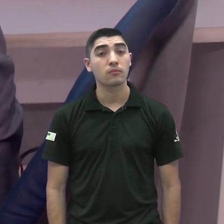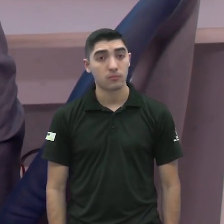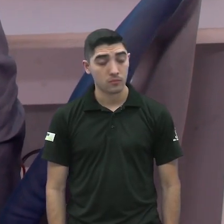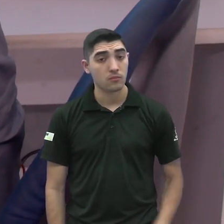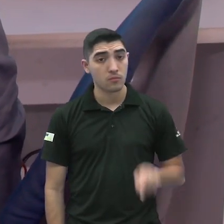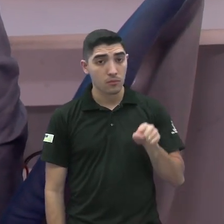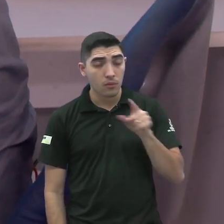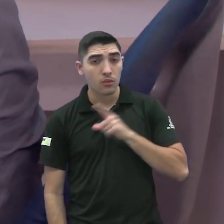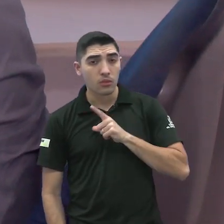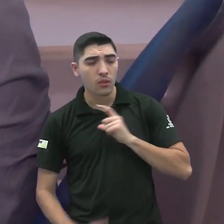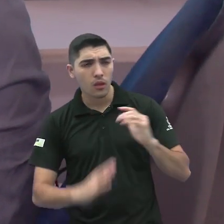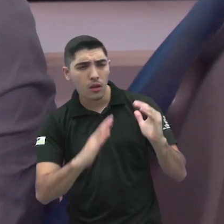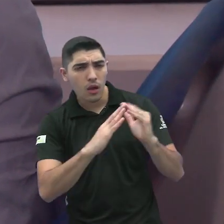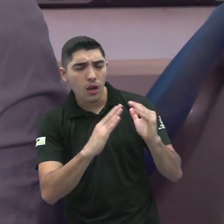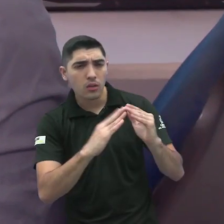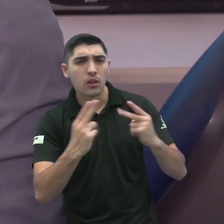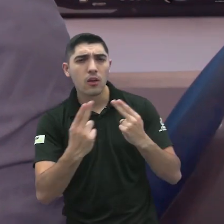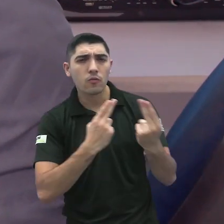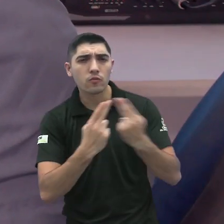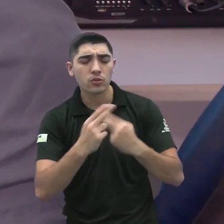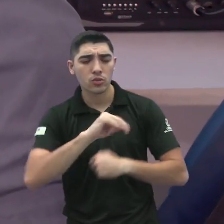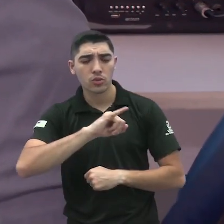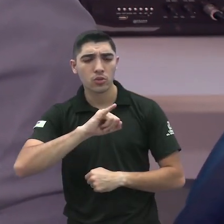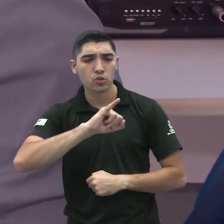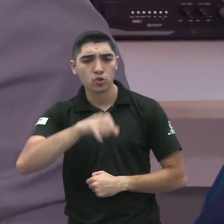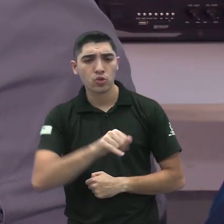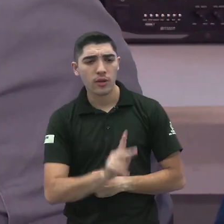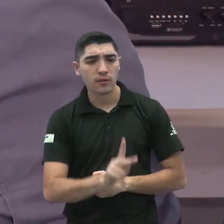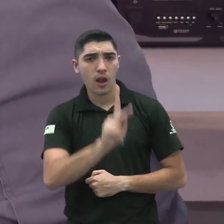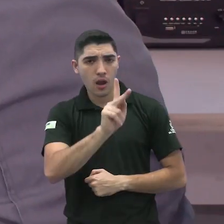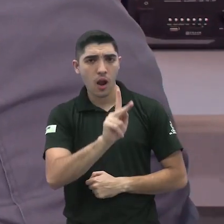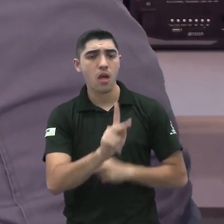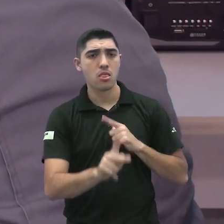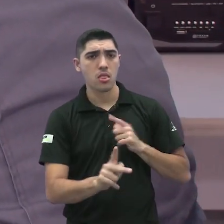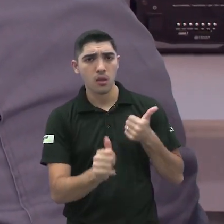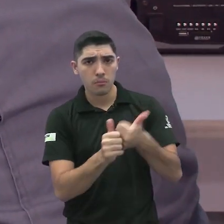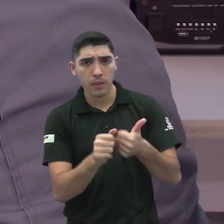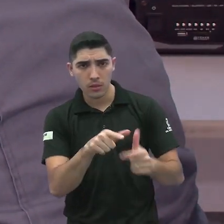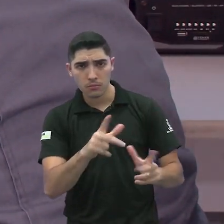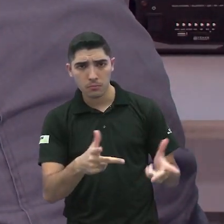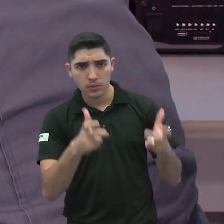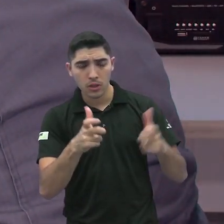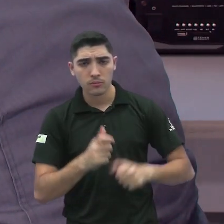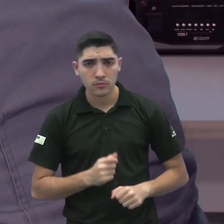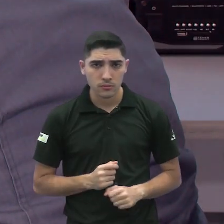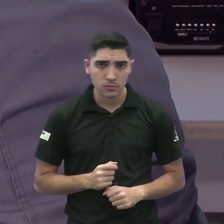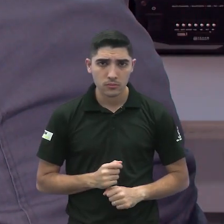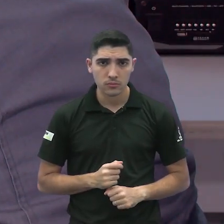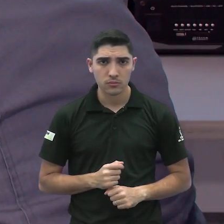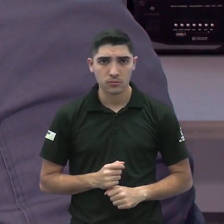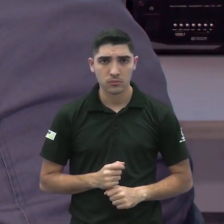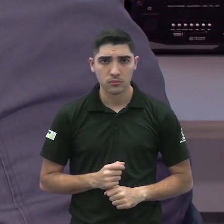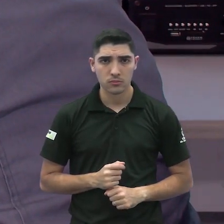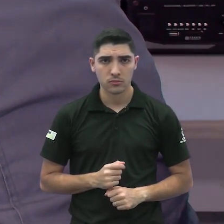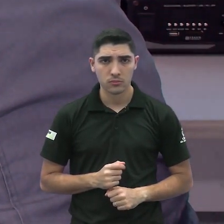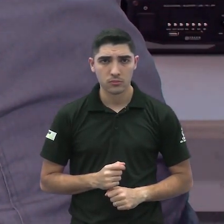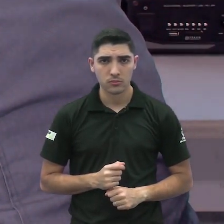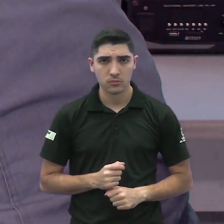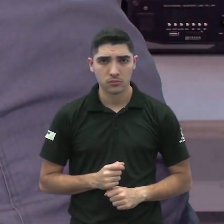Inclusive, Vila, vamos sair para o Alto Bomba aí, um fogo de residência, Avenida Juscelino Kubitschek, número 50, recebe?